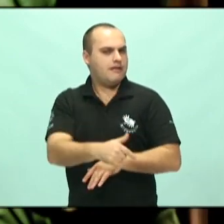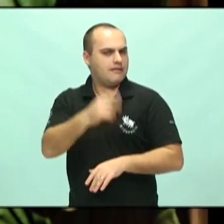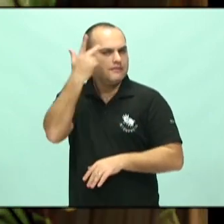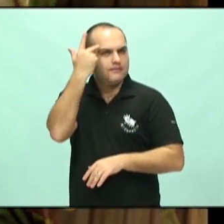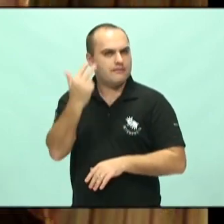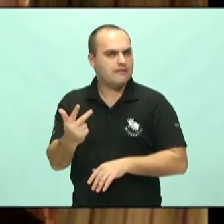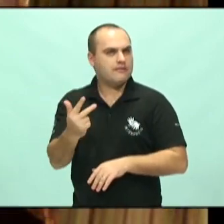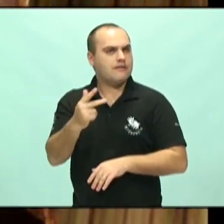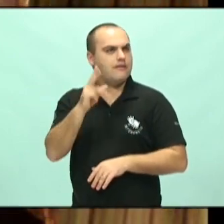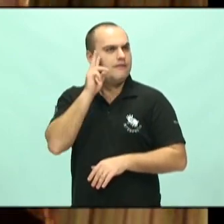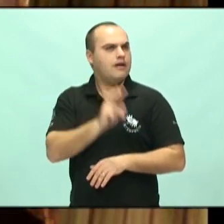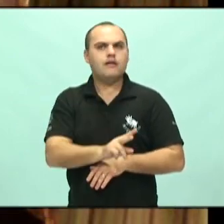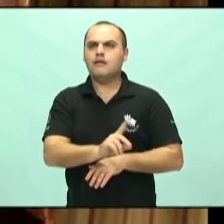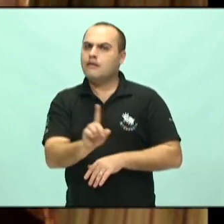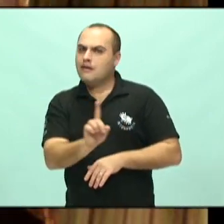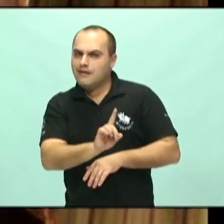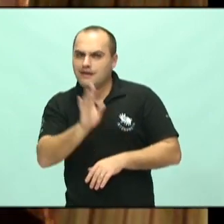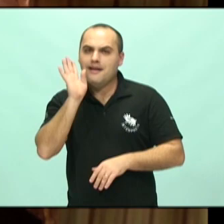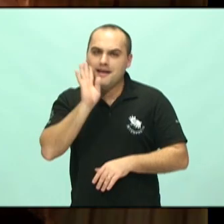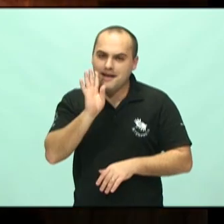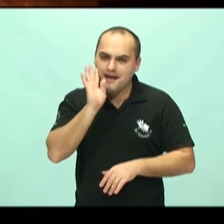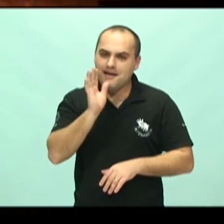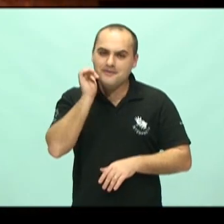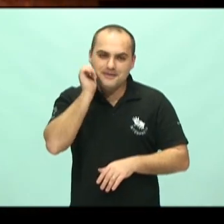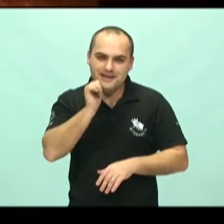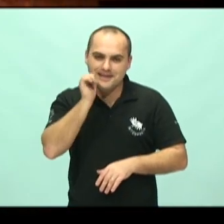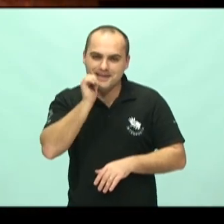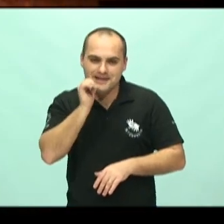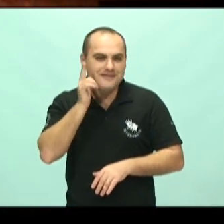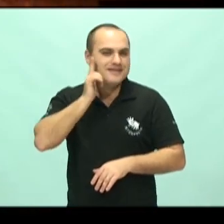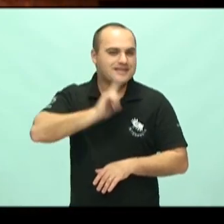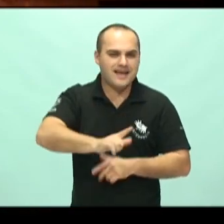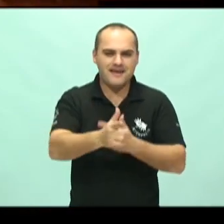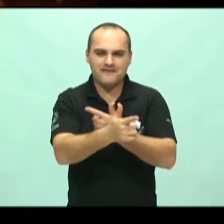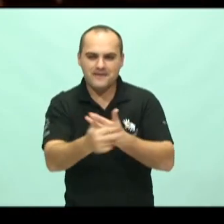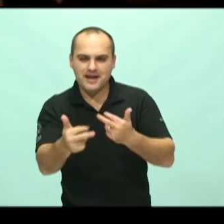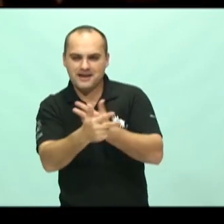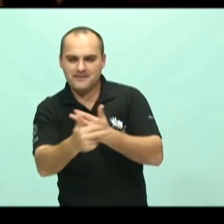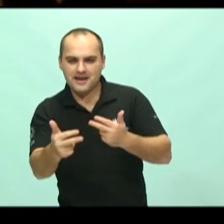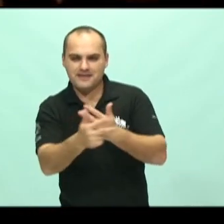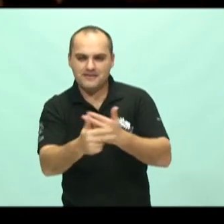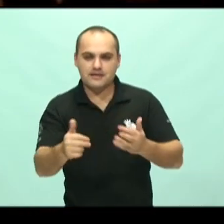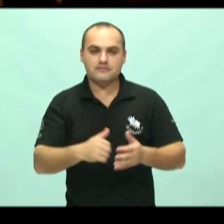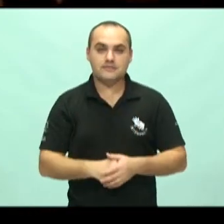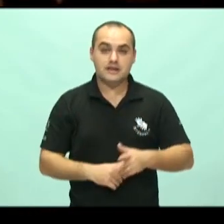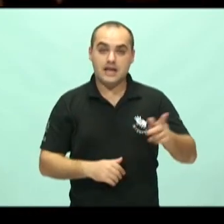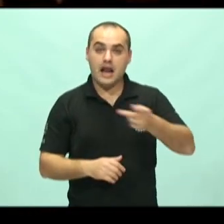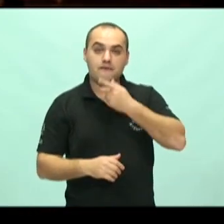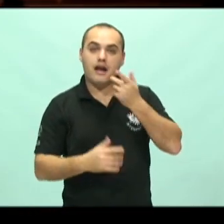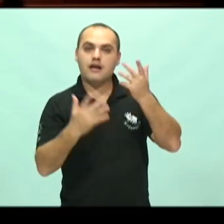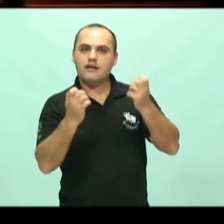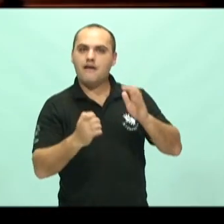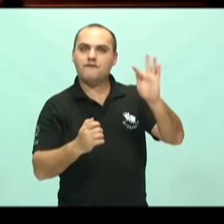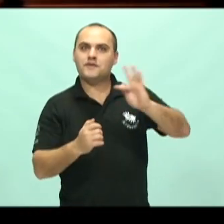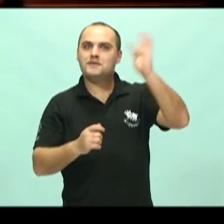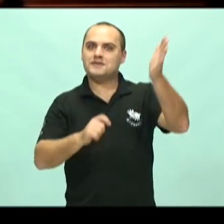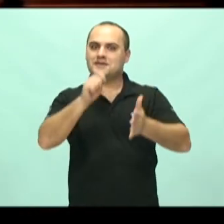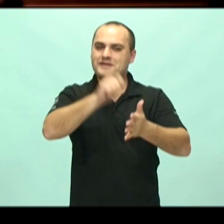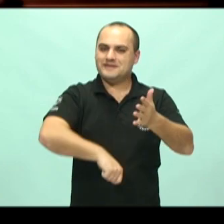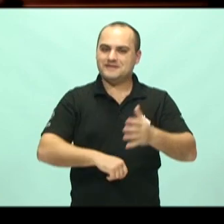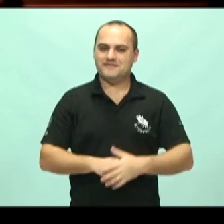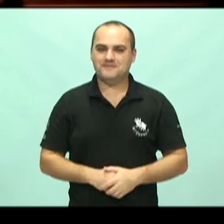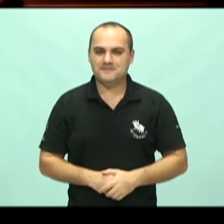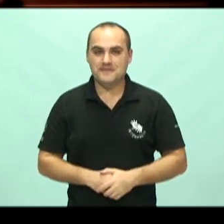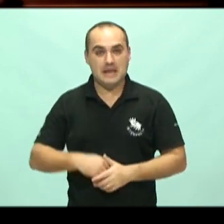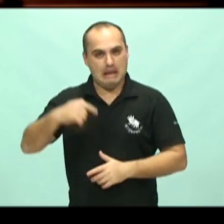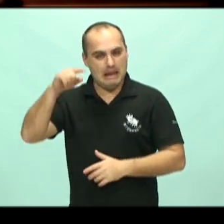também legal ser menina, né? E que também a gente pode fazer determinadas coisas. E ela decide que ela quer ser escritora. É uma temática bem